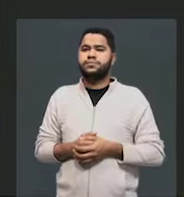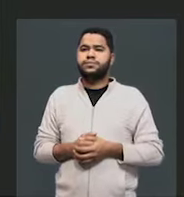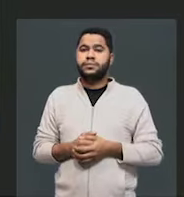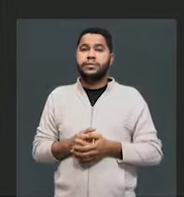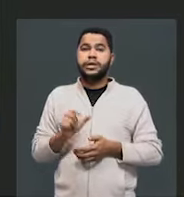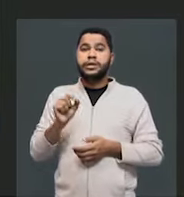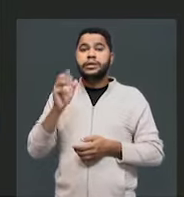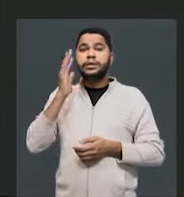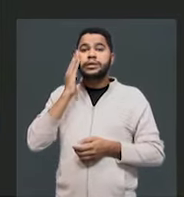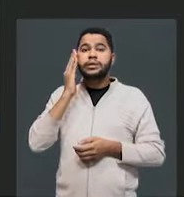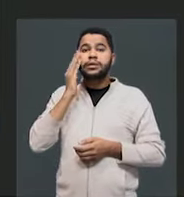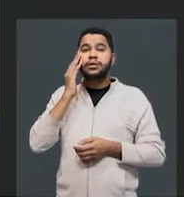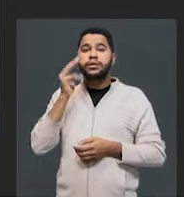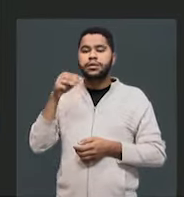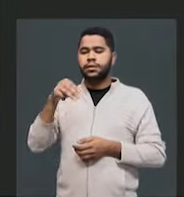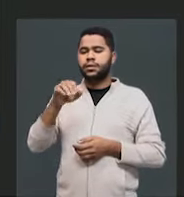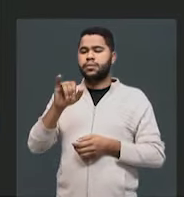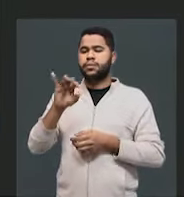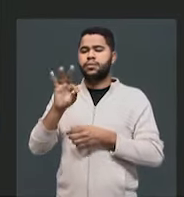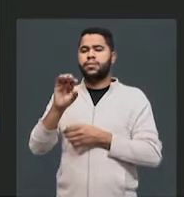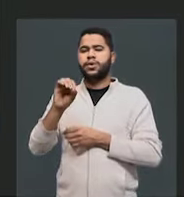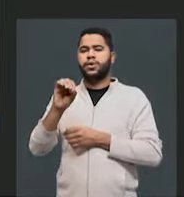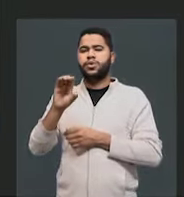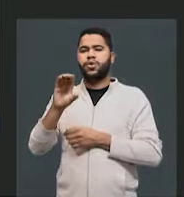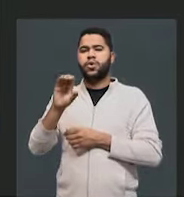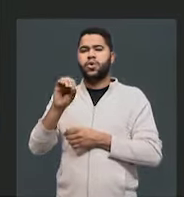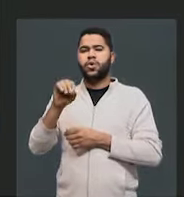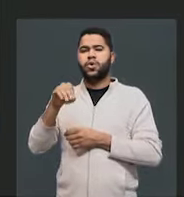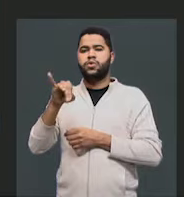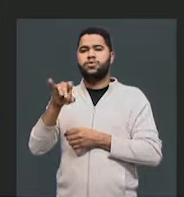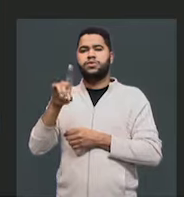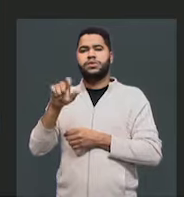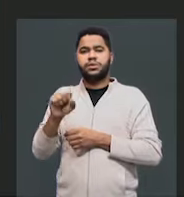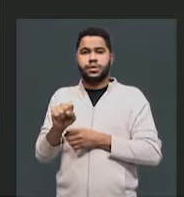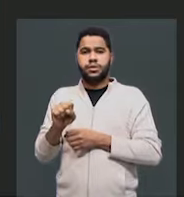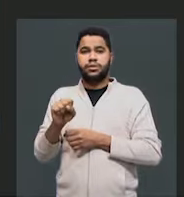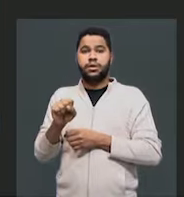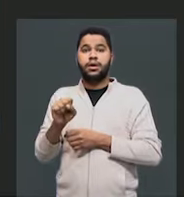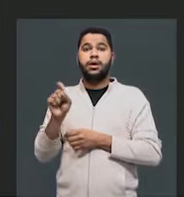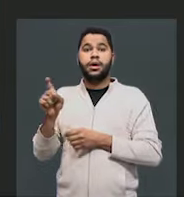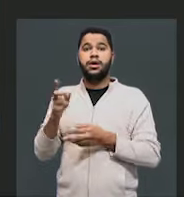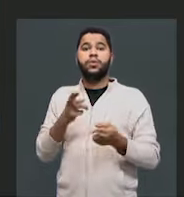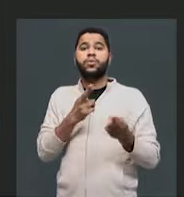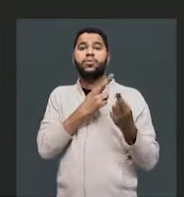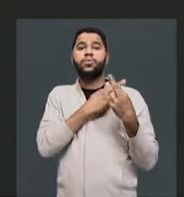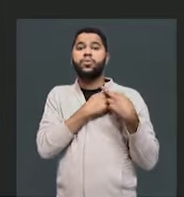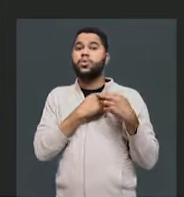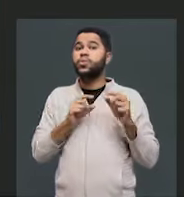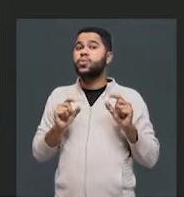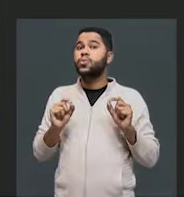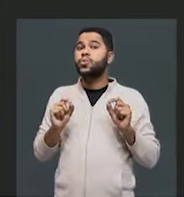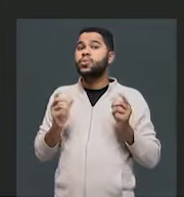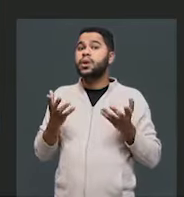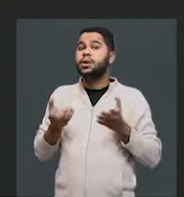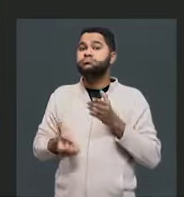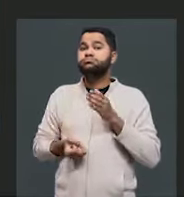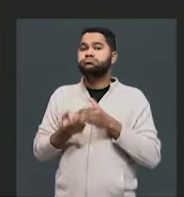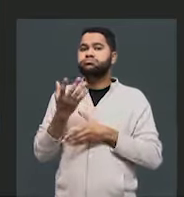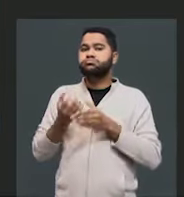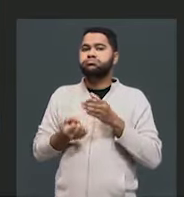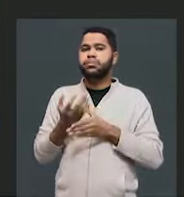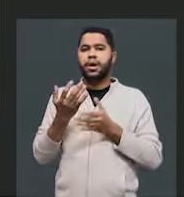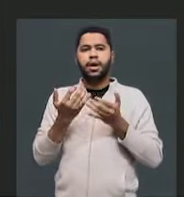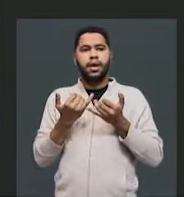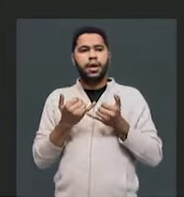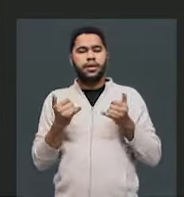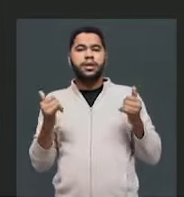que são, gente? Mitocôndrias. Por que mitocôndrias? A função da mitocôndria é o que mesmo? Produzir